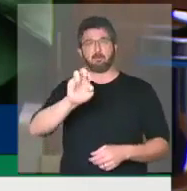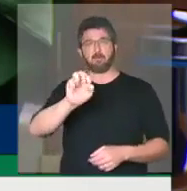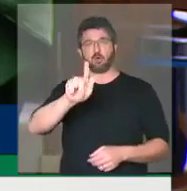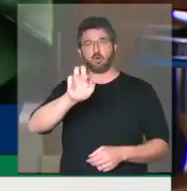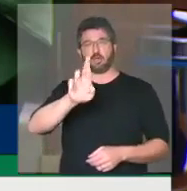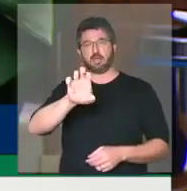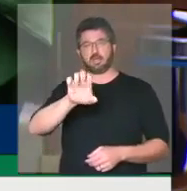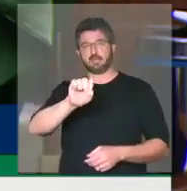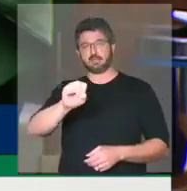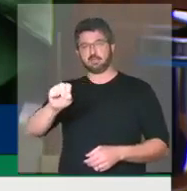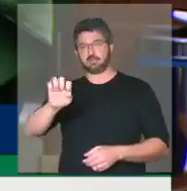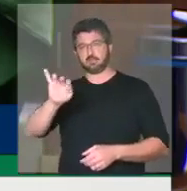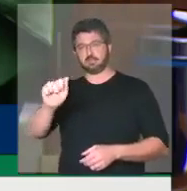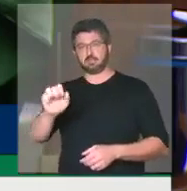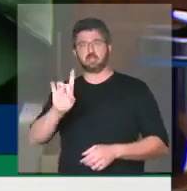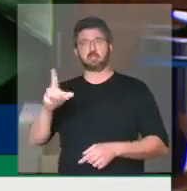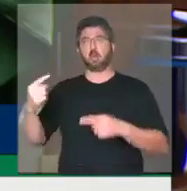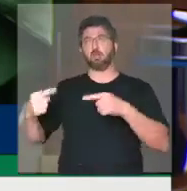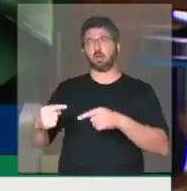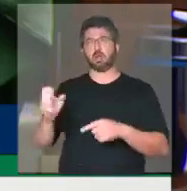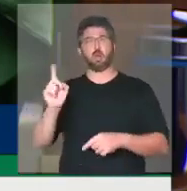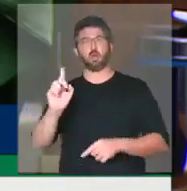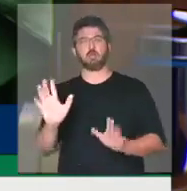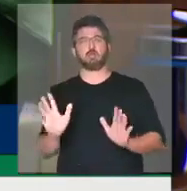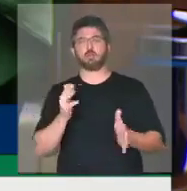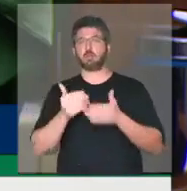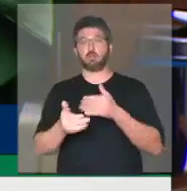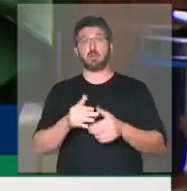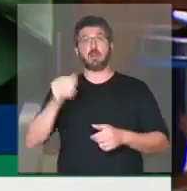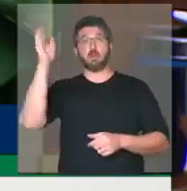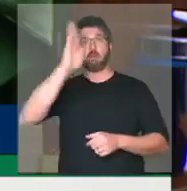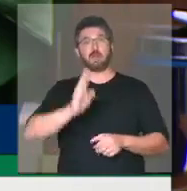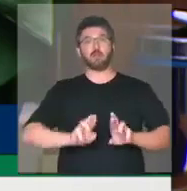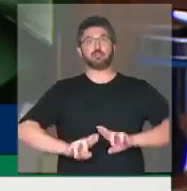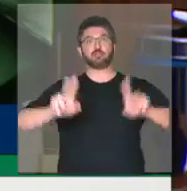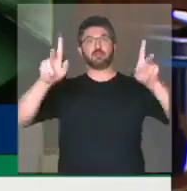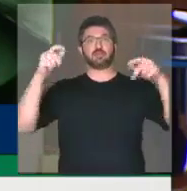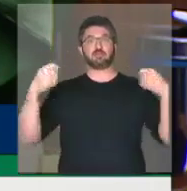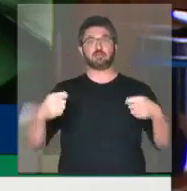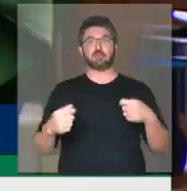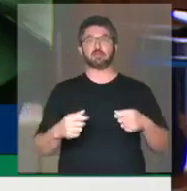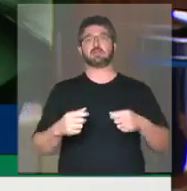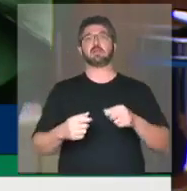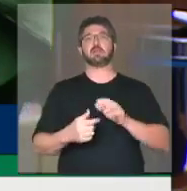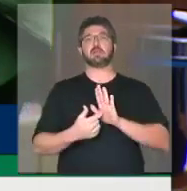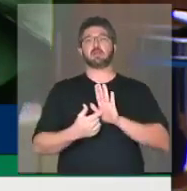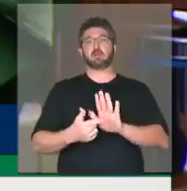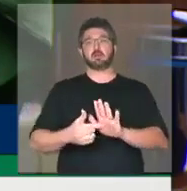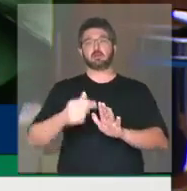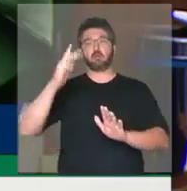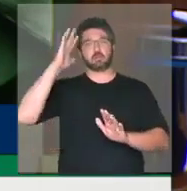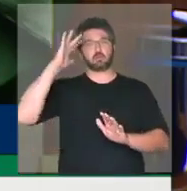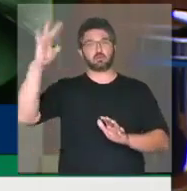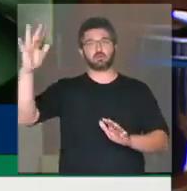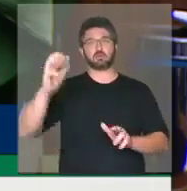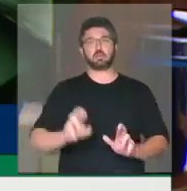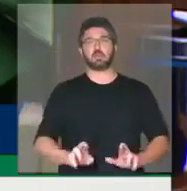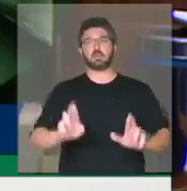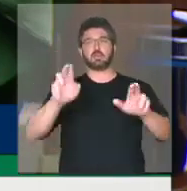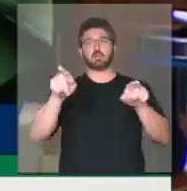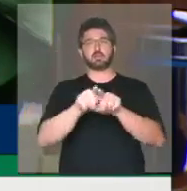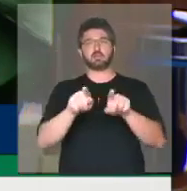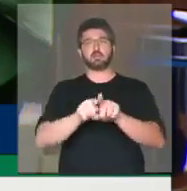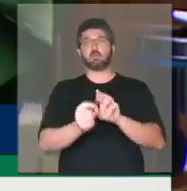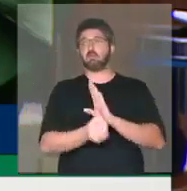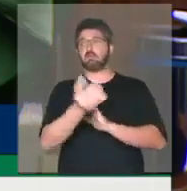da condição de oposição ou não, para construir um Brasil diferente, que ecoa nos sonhos e nas esperanças